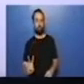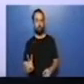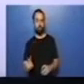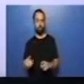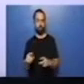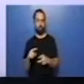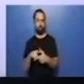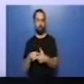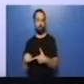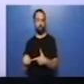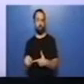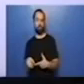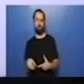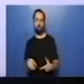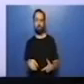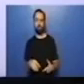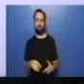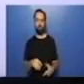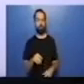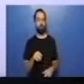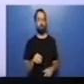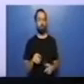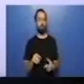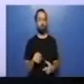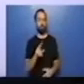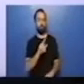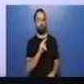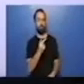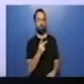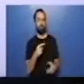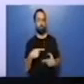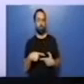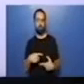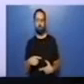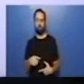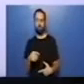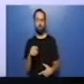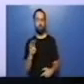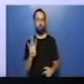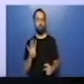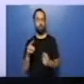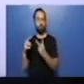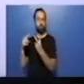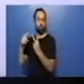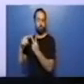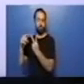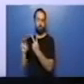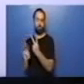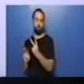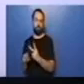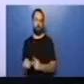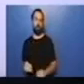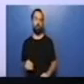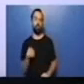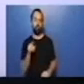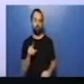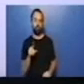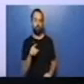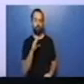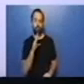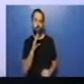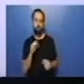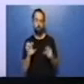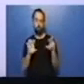2, 4 raiz de 3. Tá vendo que o trabalho que eu tive foi bem menor quando eu sei a fórmula